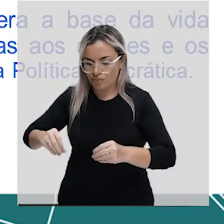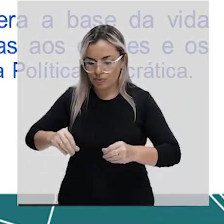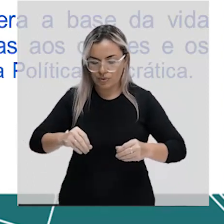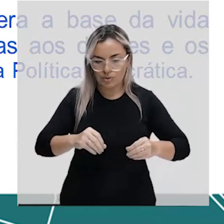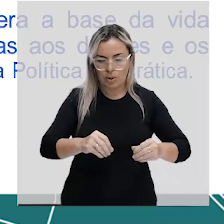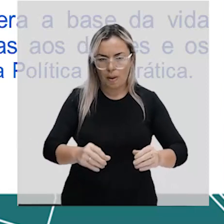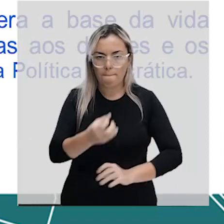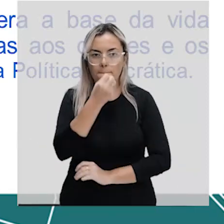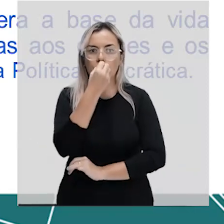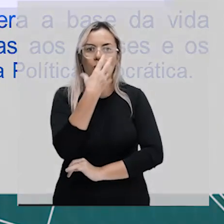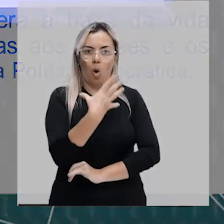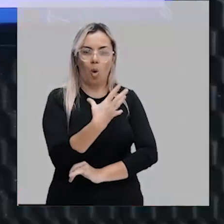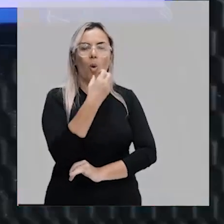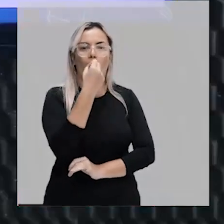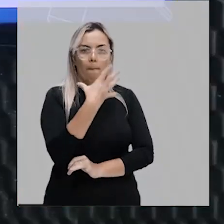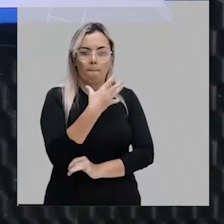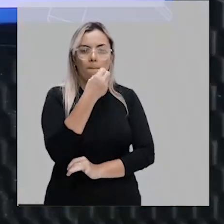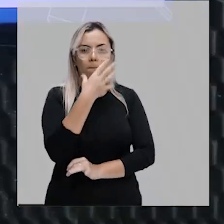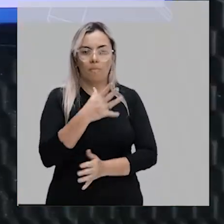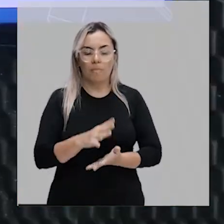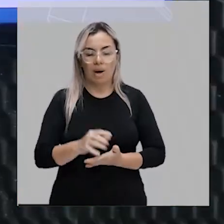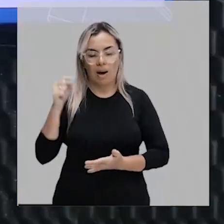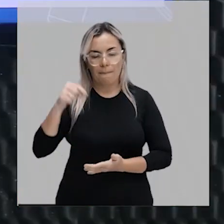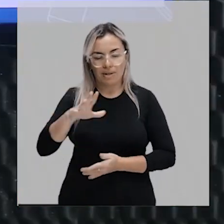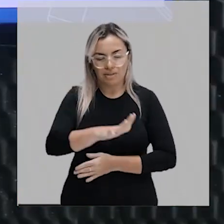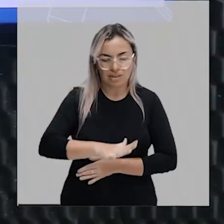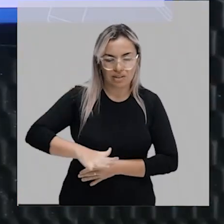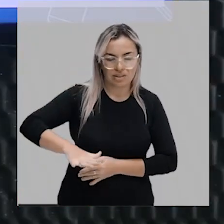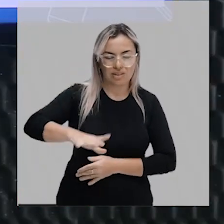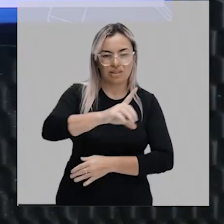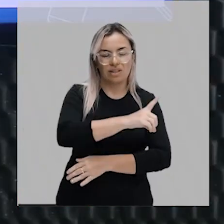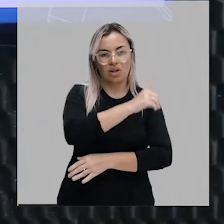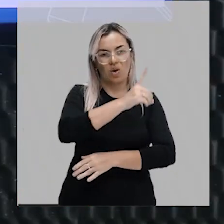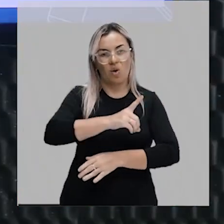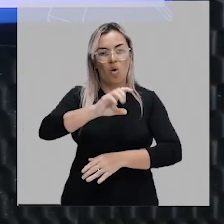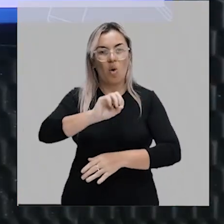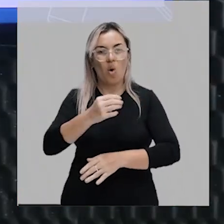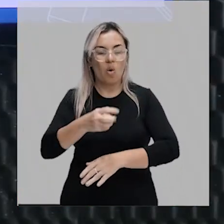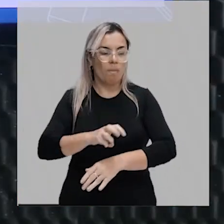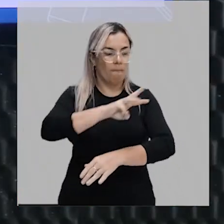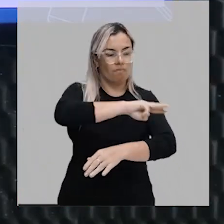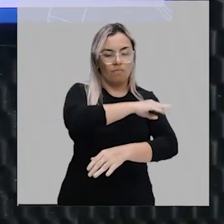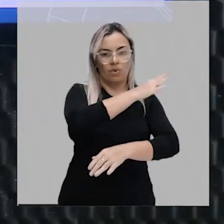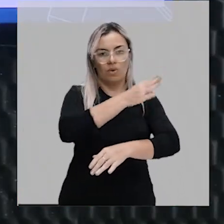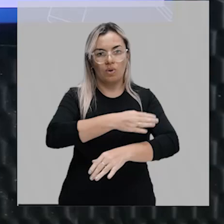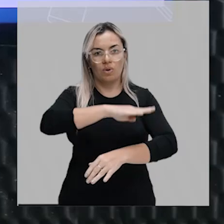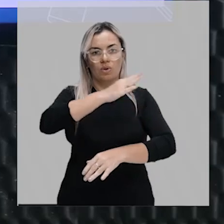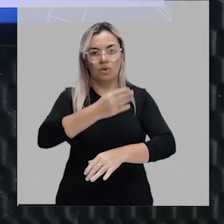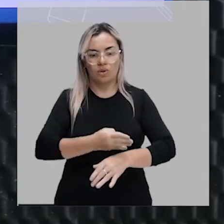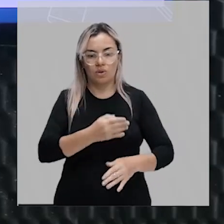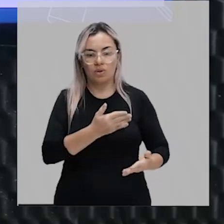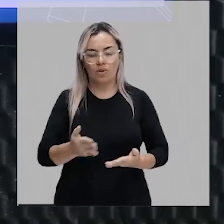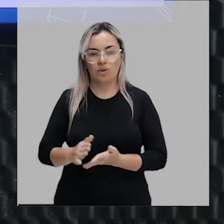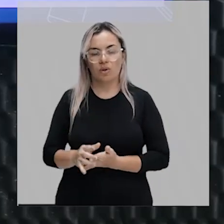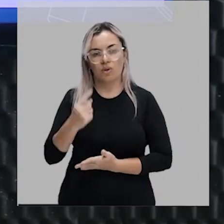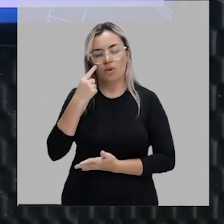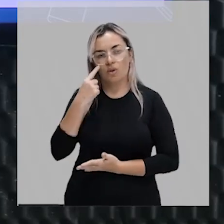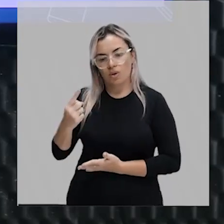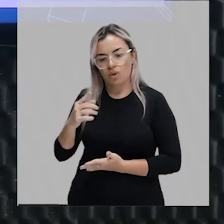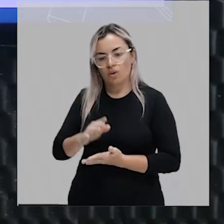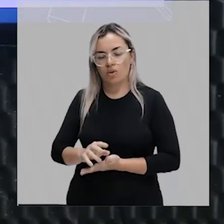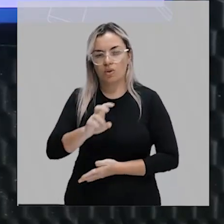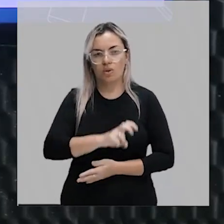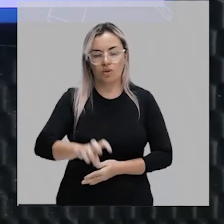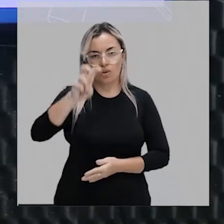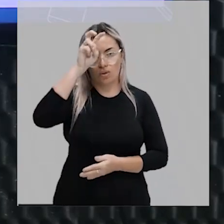rico, apesar dessas áreas desérticas ou montanhosas. Observe que essas sociedades do Egito e